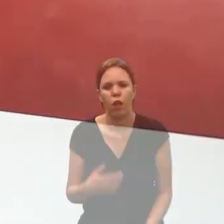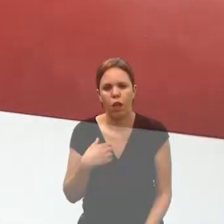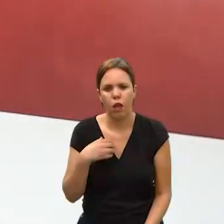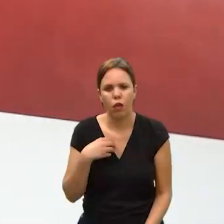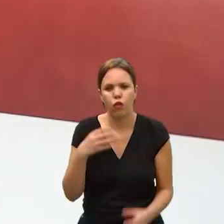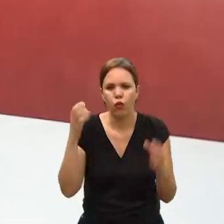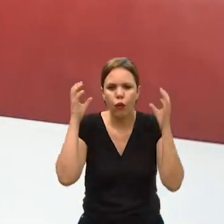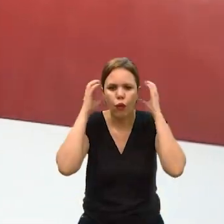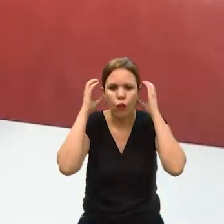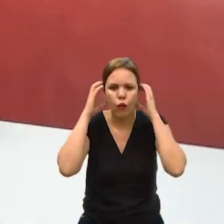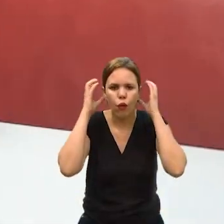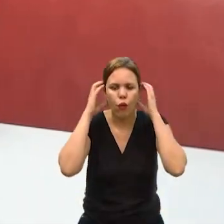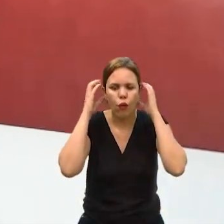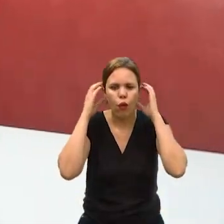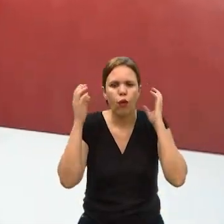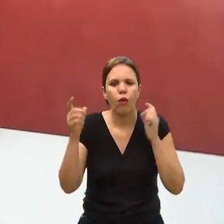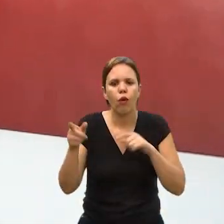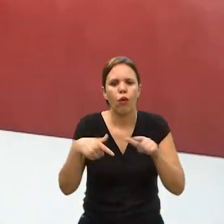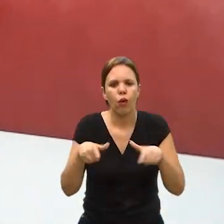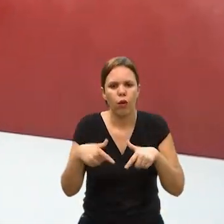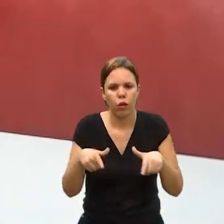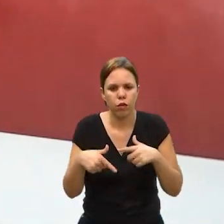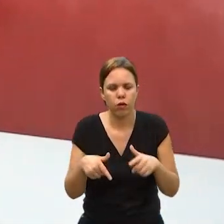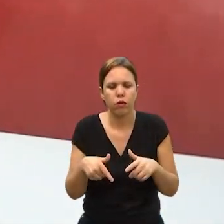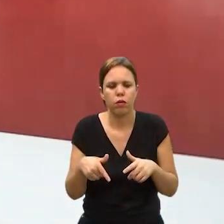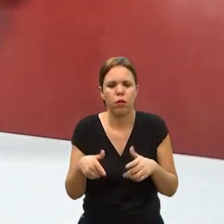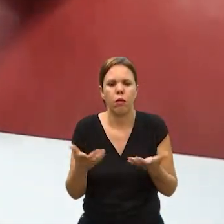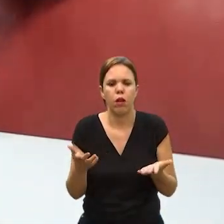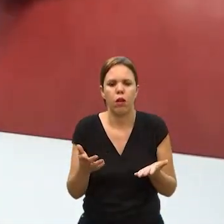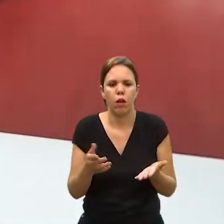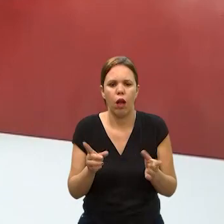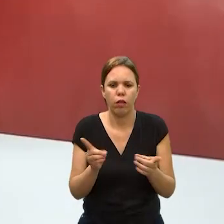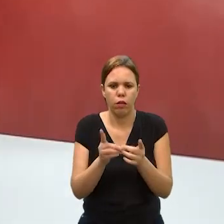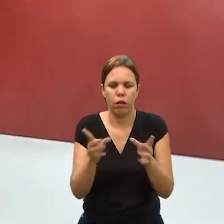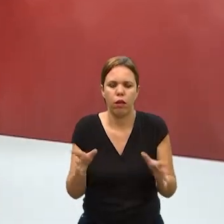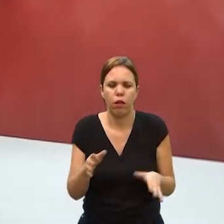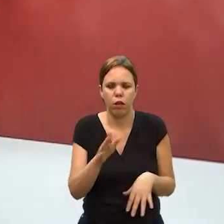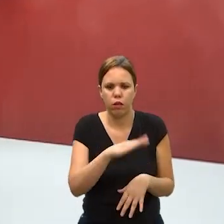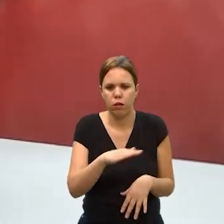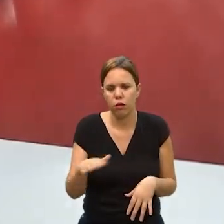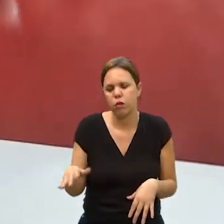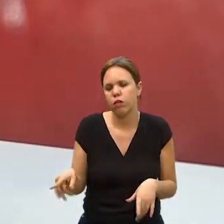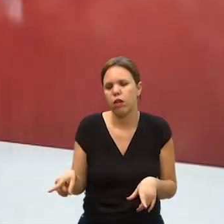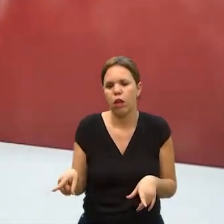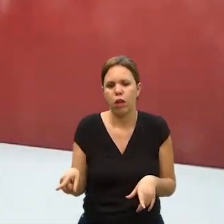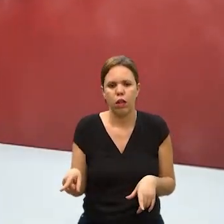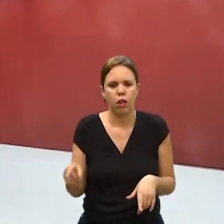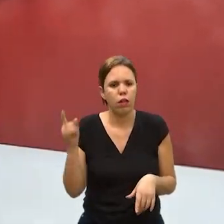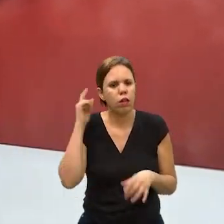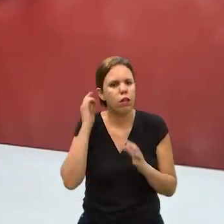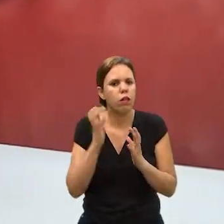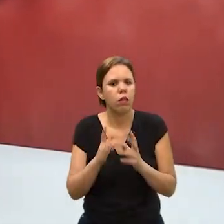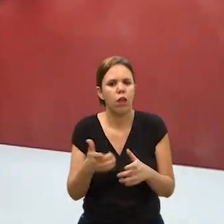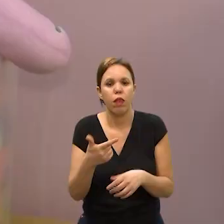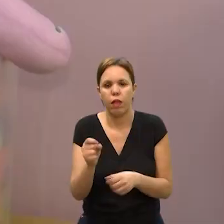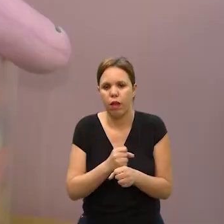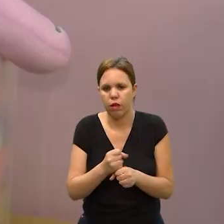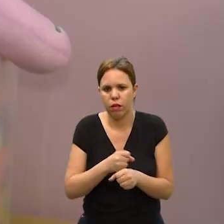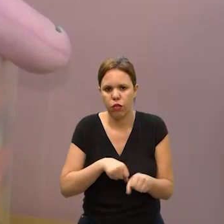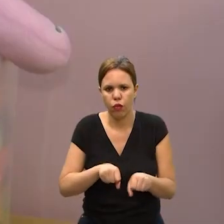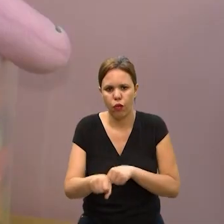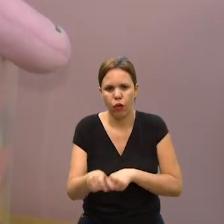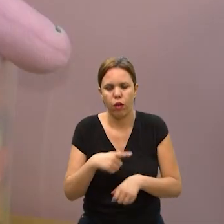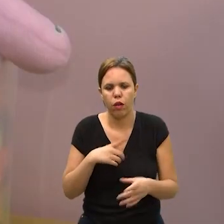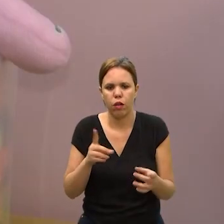Bom, eu sou fonoaudióloga, eu trabalho com neuropediatria desde que eu me formei, então faz 10 anos. Eu